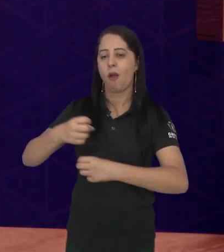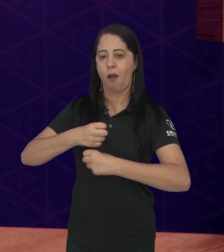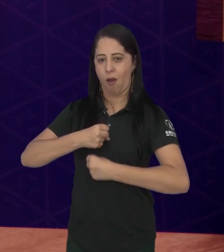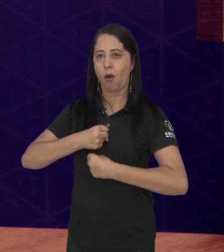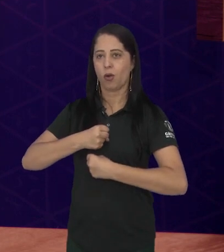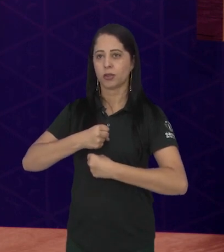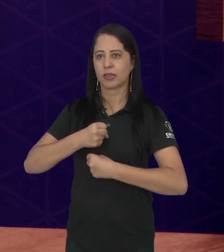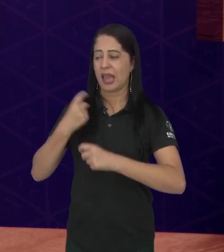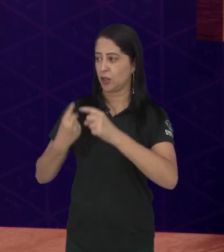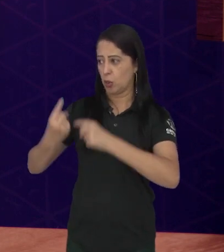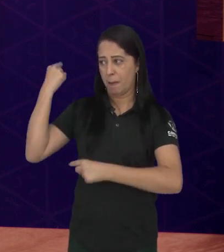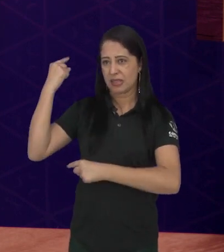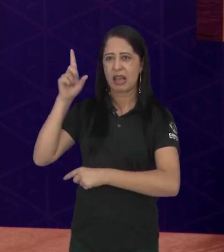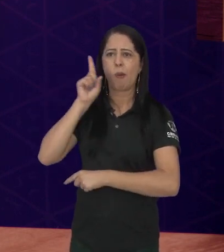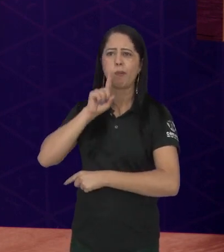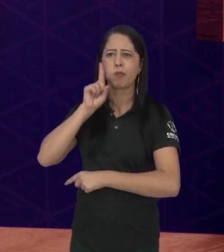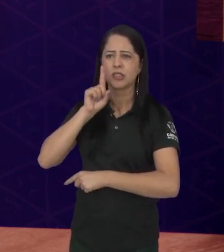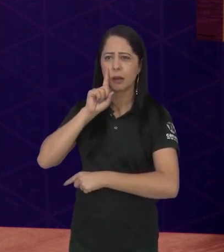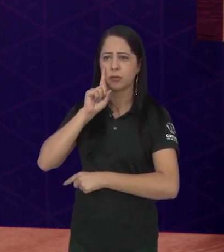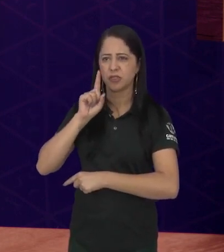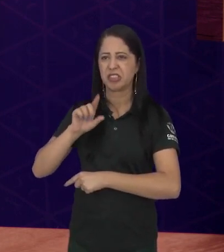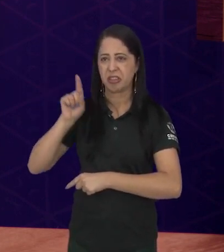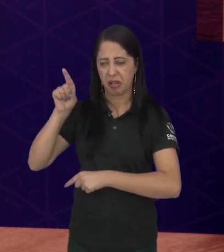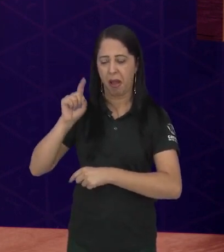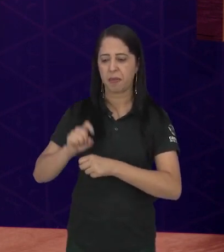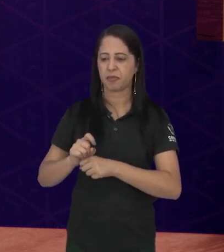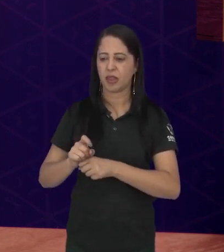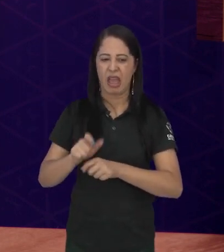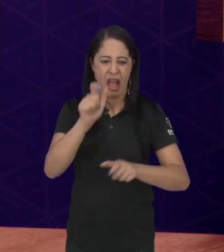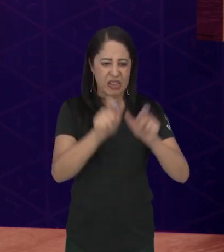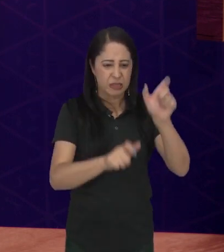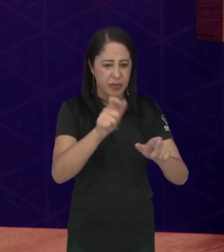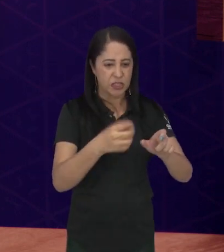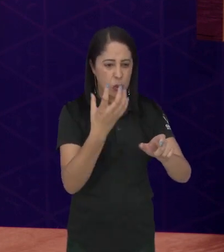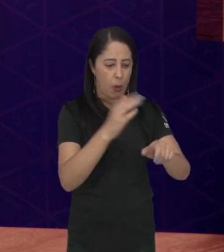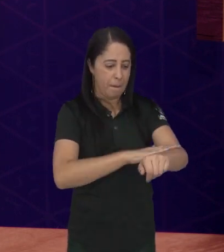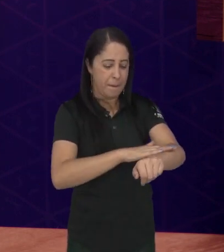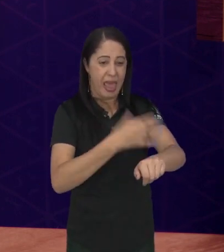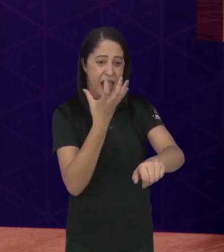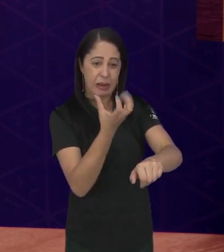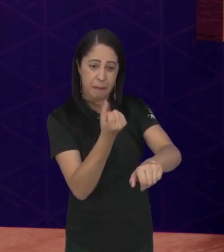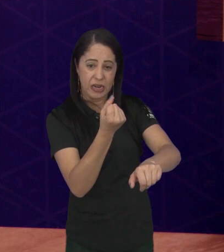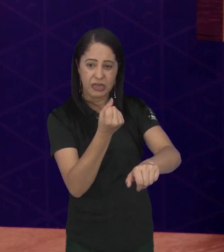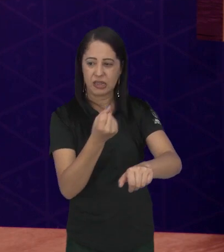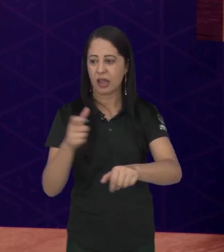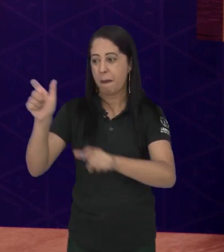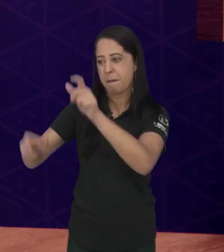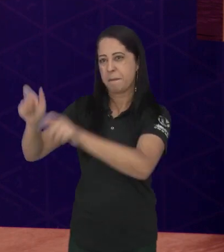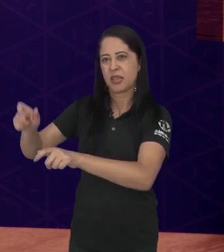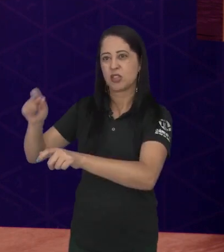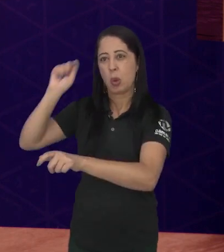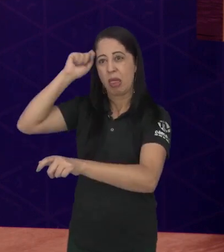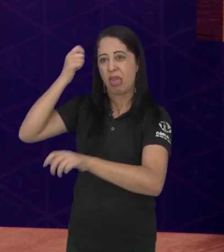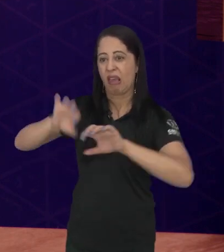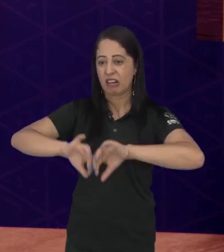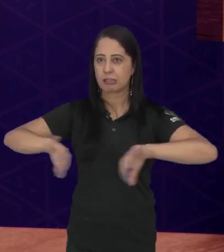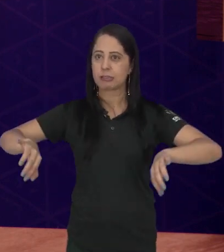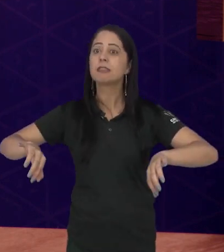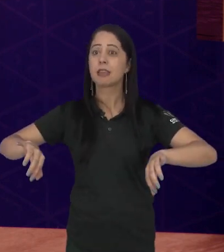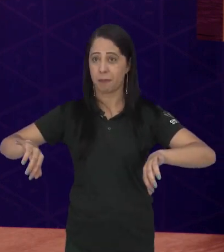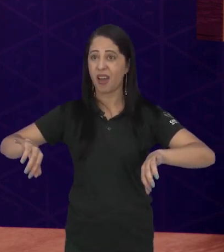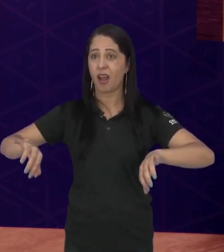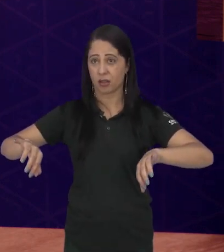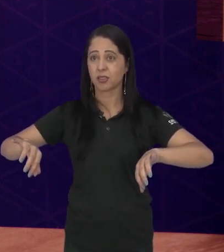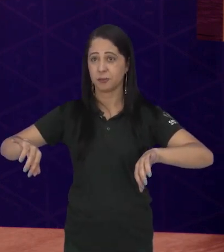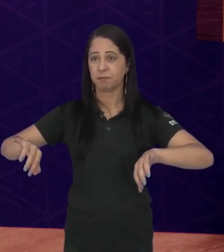os Estados Unidos ele ainda separavam muito, sabe? Pessoas brancas de pessoas negras. Nessa época ainda não